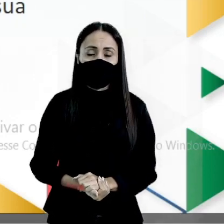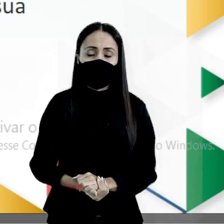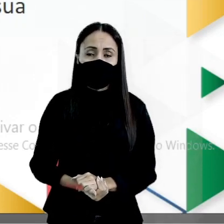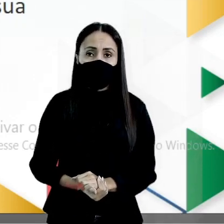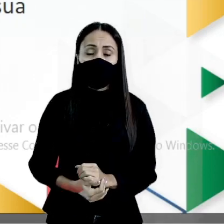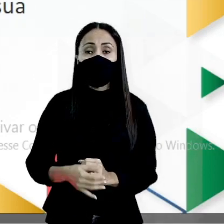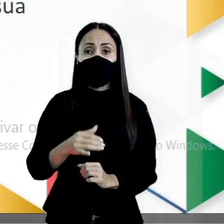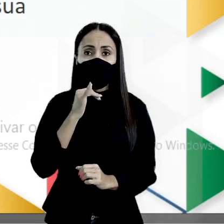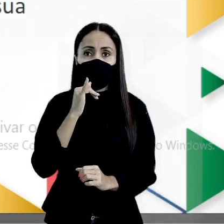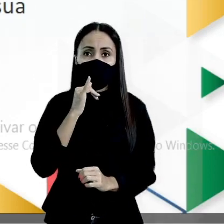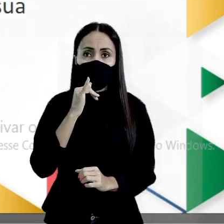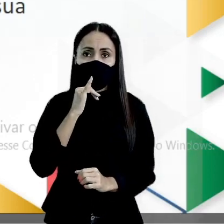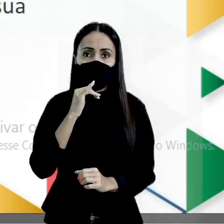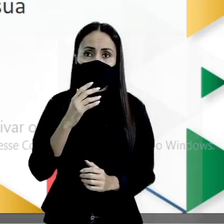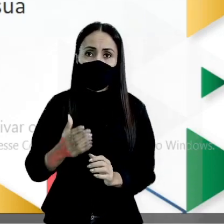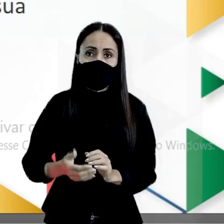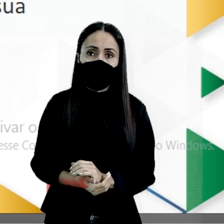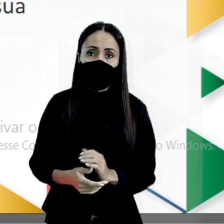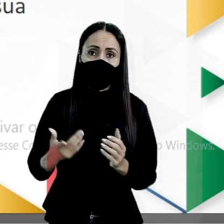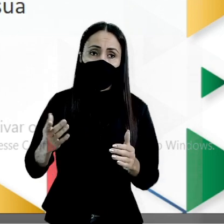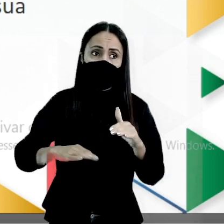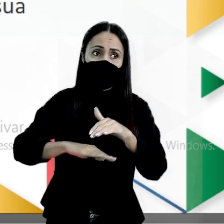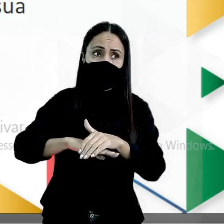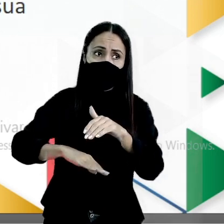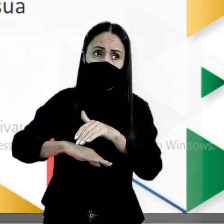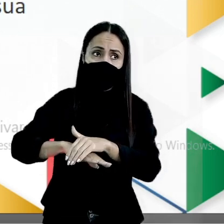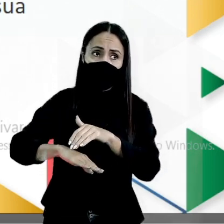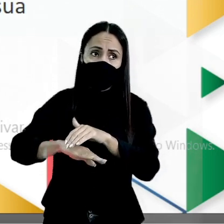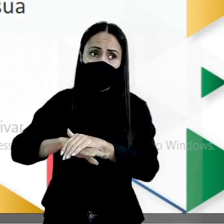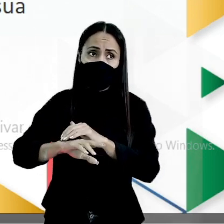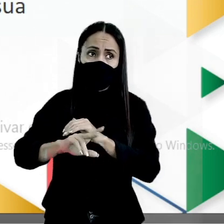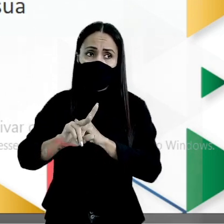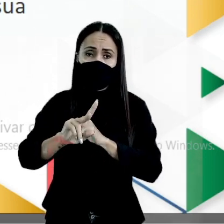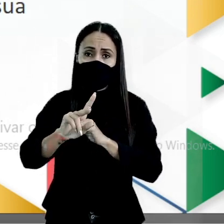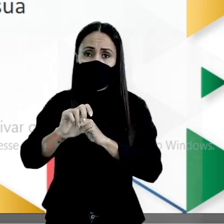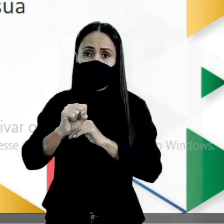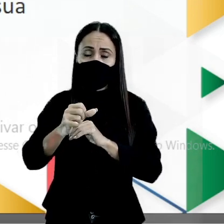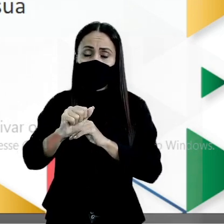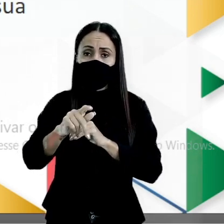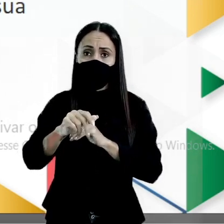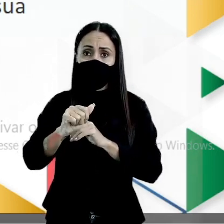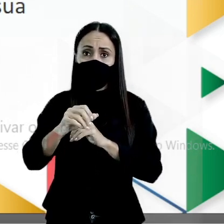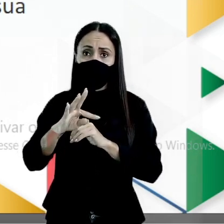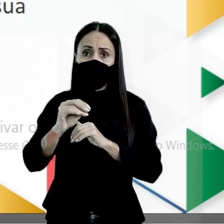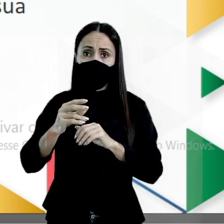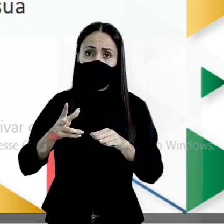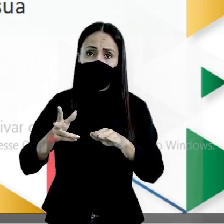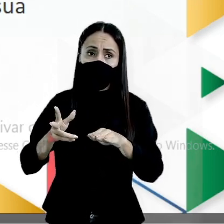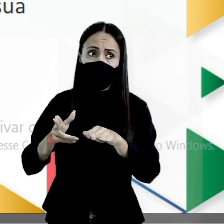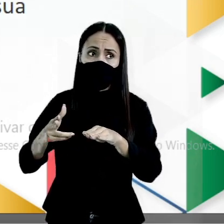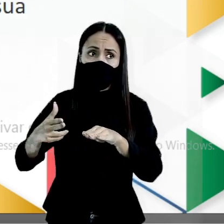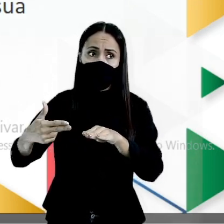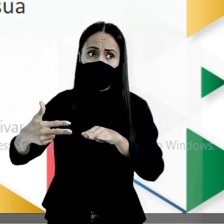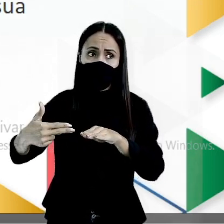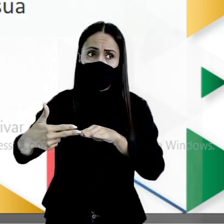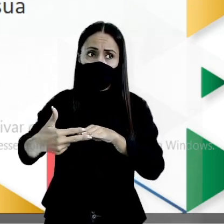exemplo, né? Era o sapateiro quem criava um modelo, cortava, né?